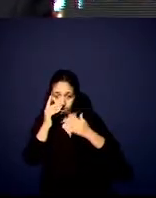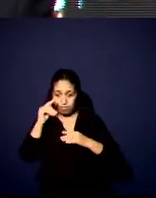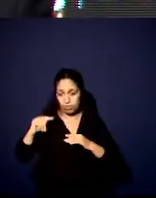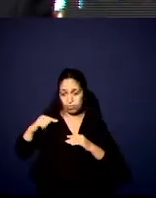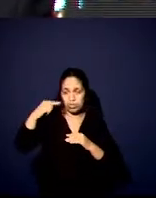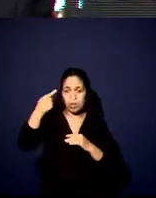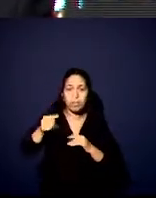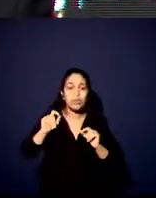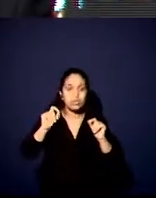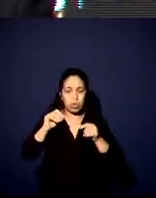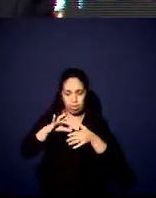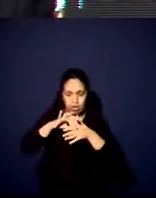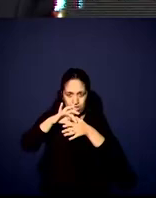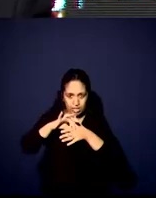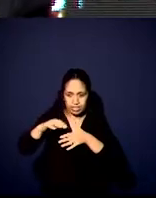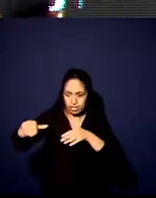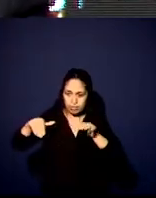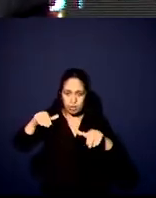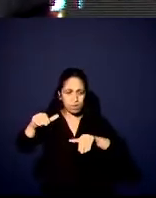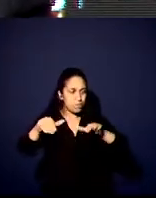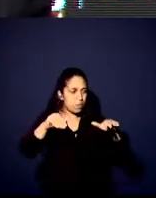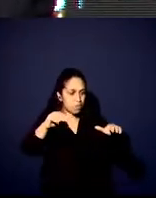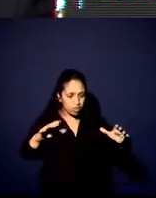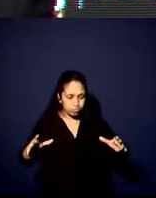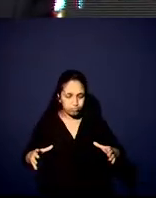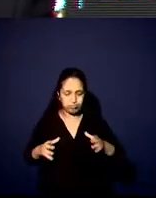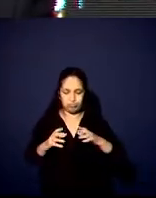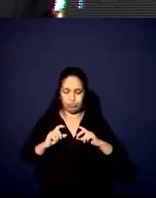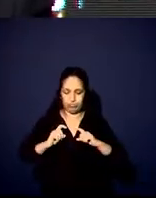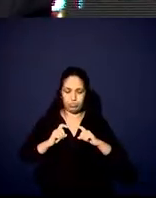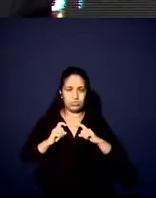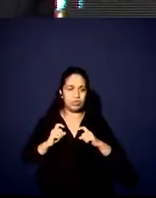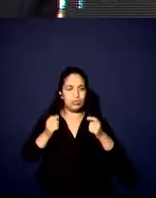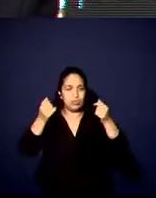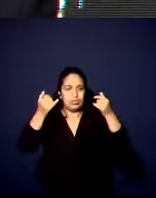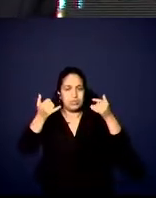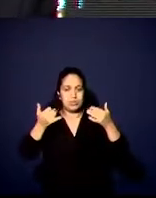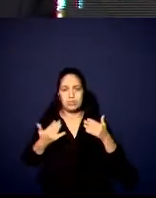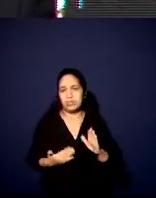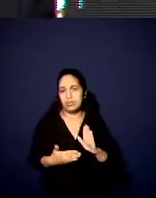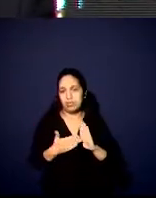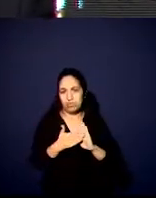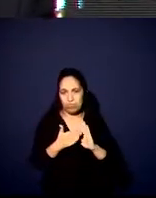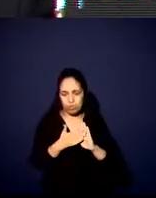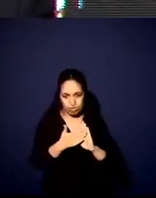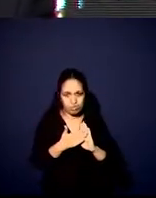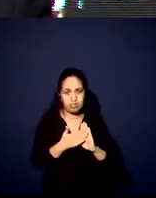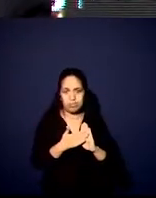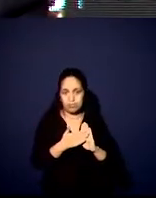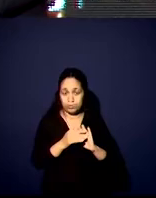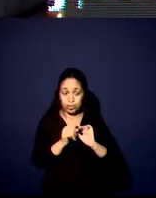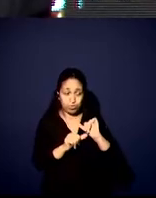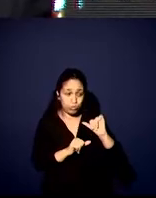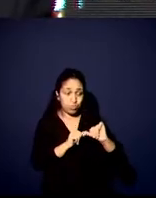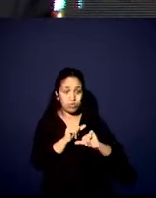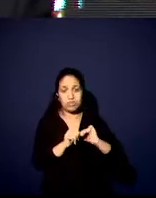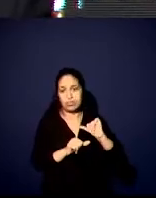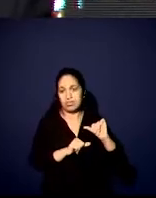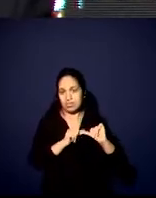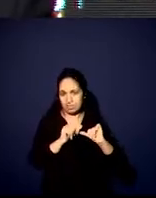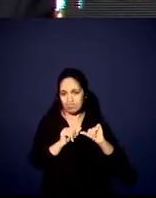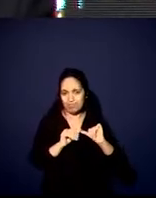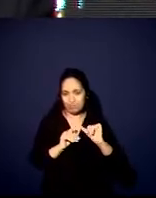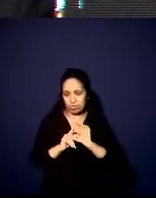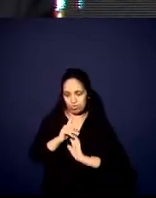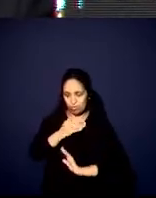de reunir todos os líderes numa reunião e eles fazerem uma exposição da proposta de alteração que venha por parte do